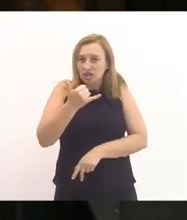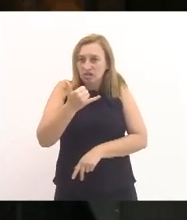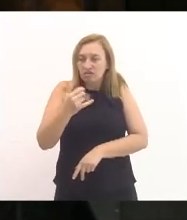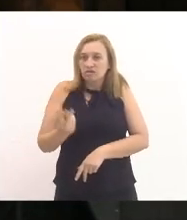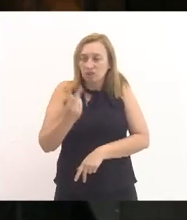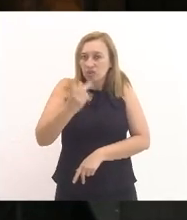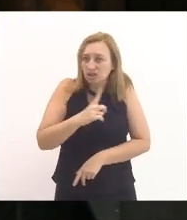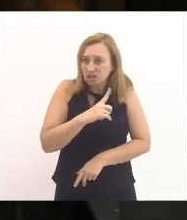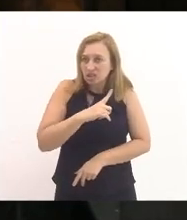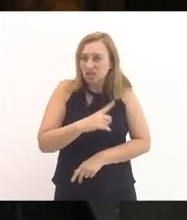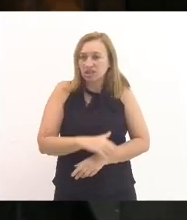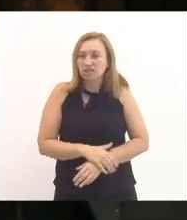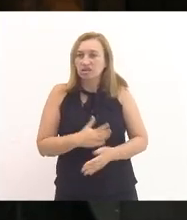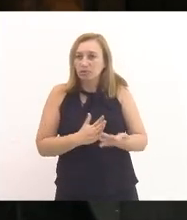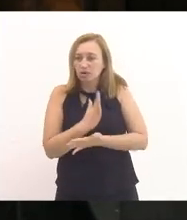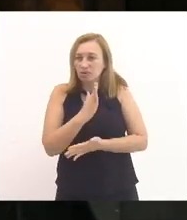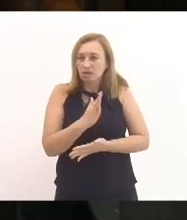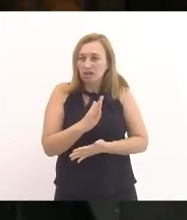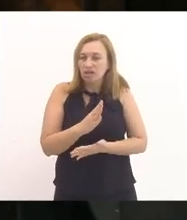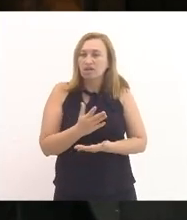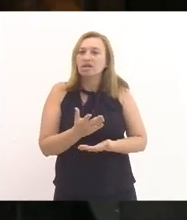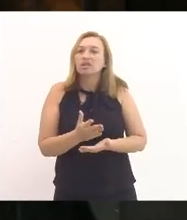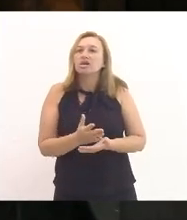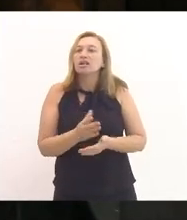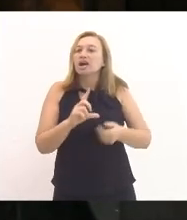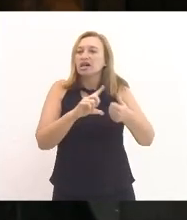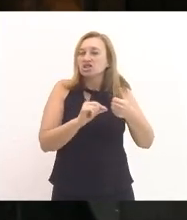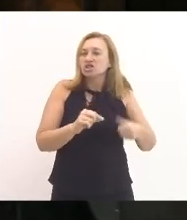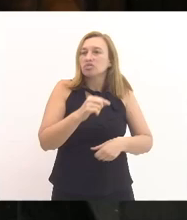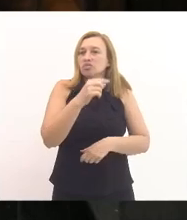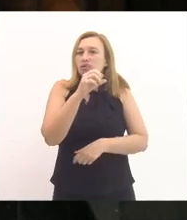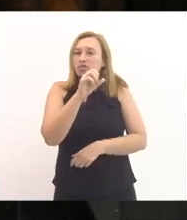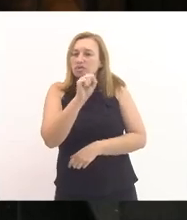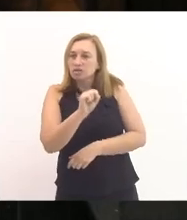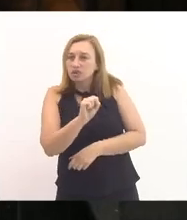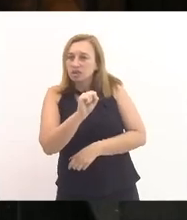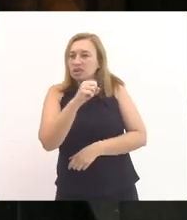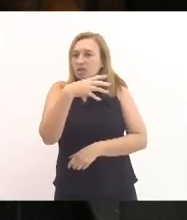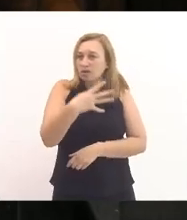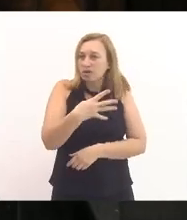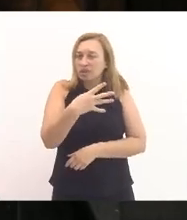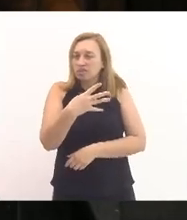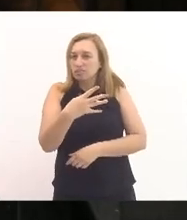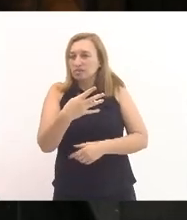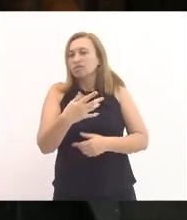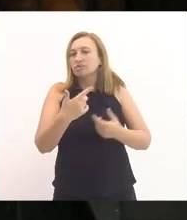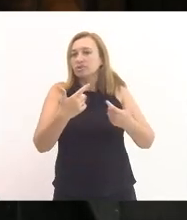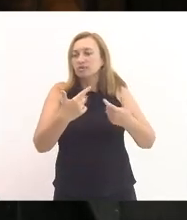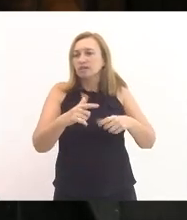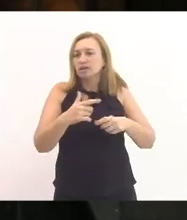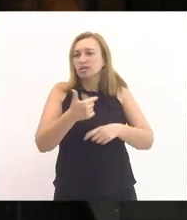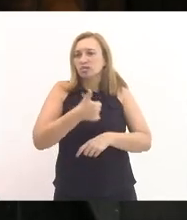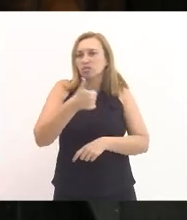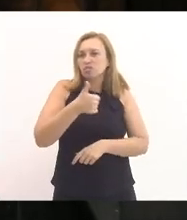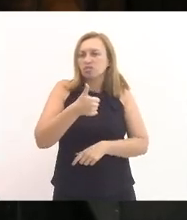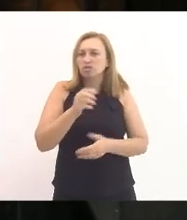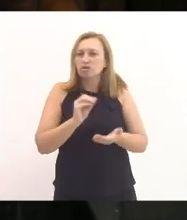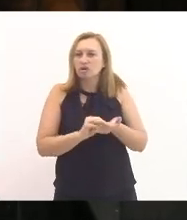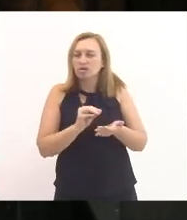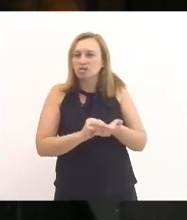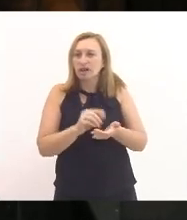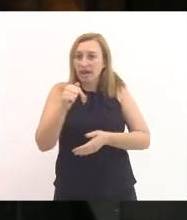ano e há uma previsão da construção de Estradas de 84 parágrafo único prevê a licença sindical falta uma regulamentação